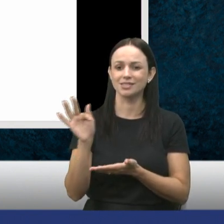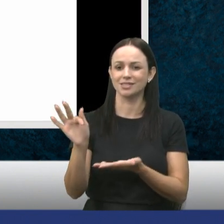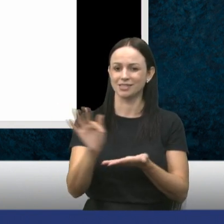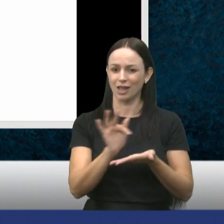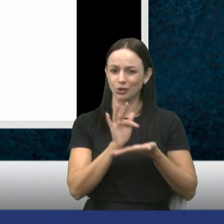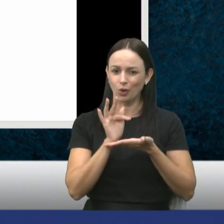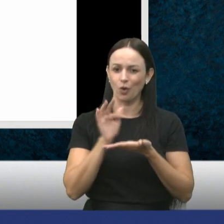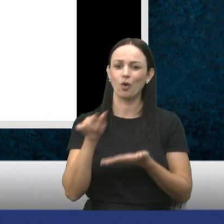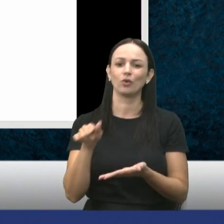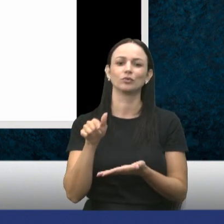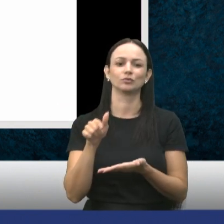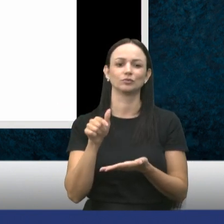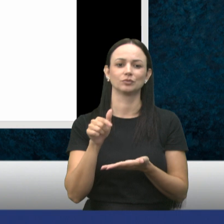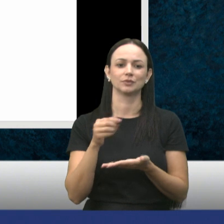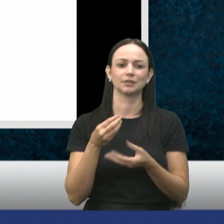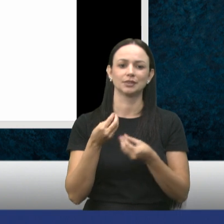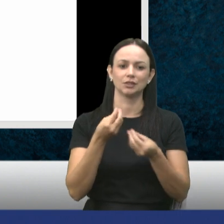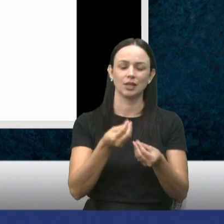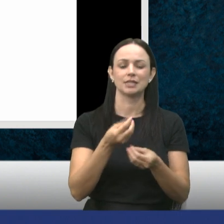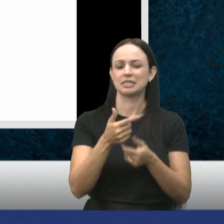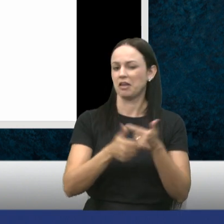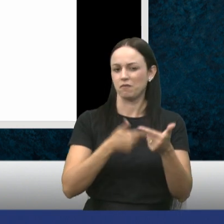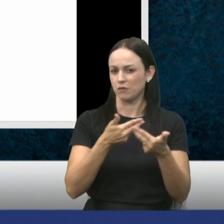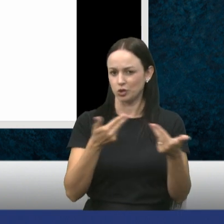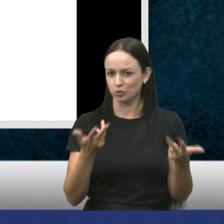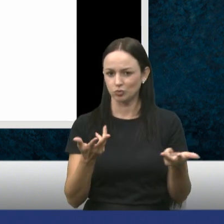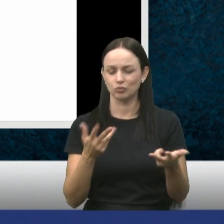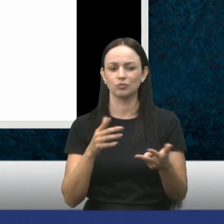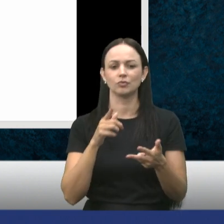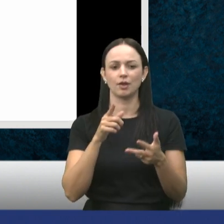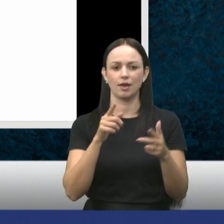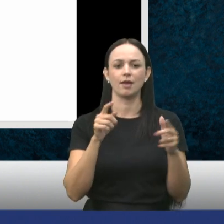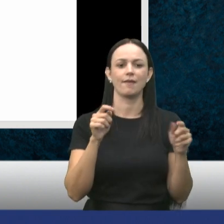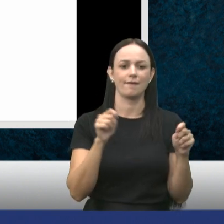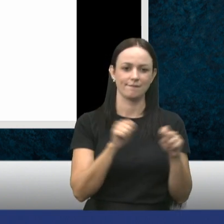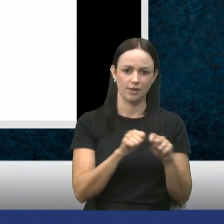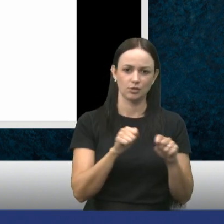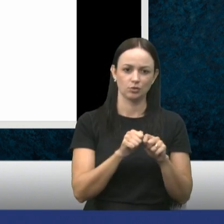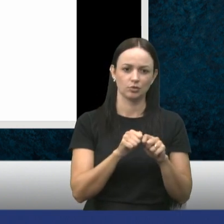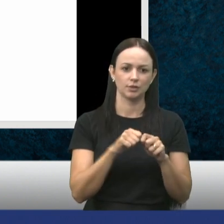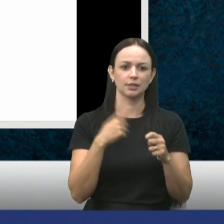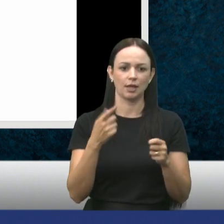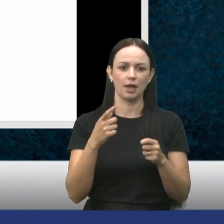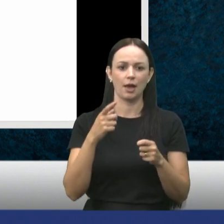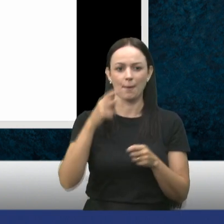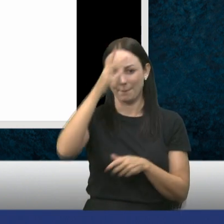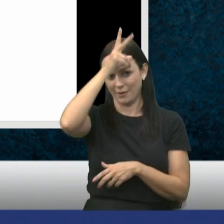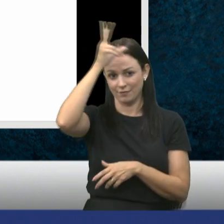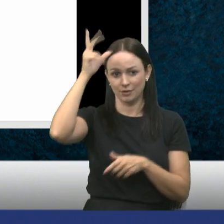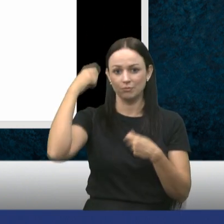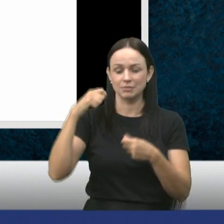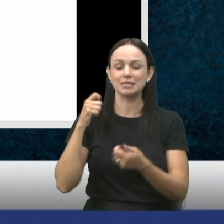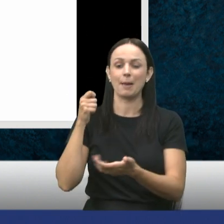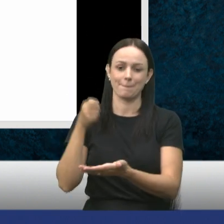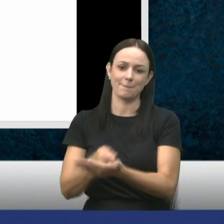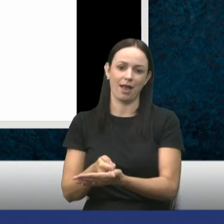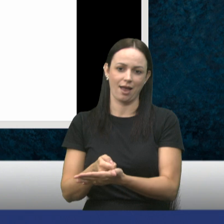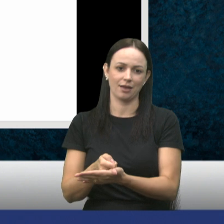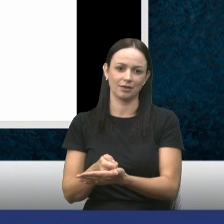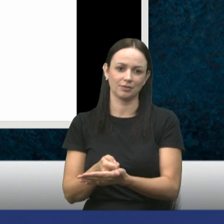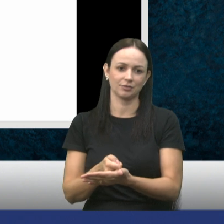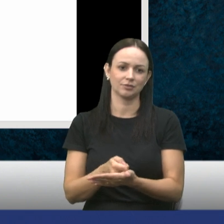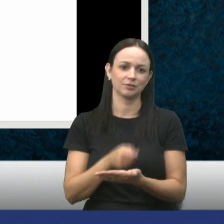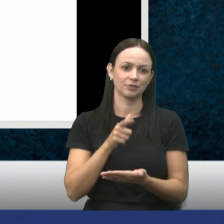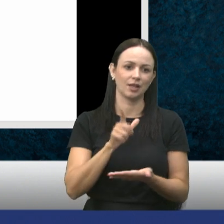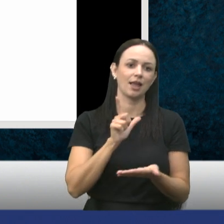o fornecedor que fornece o produto ou o serviço, ele executou. Então, a prefeitura tem que pagar, só que aí o que foi liquidado